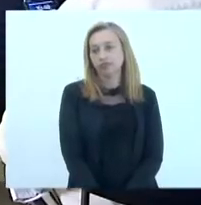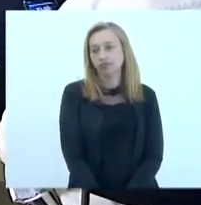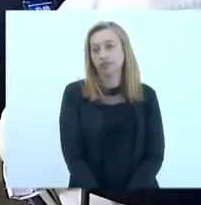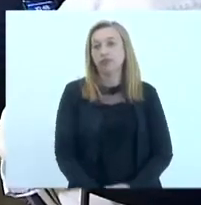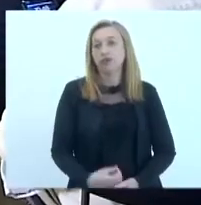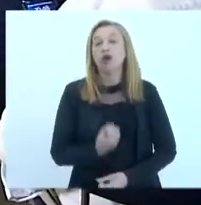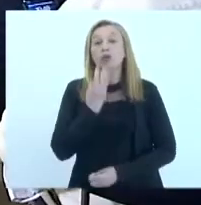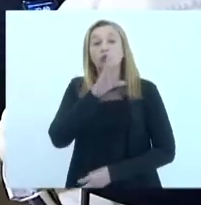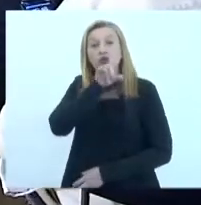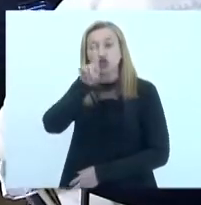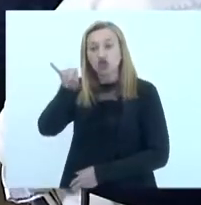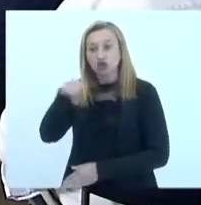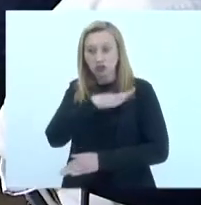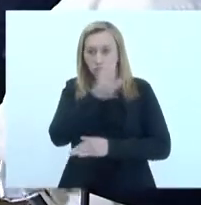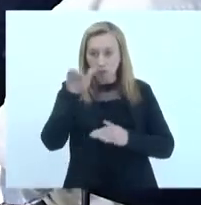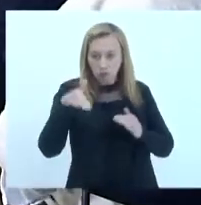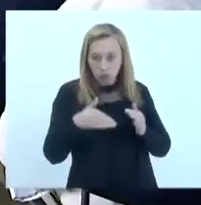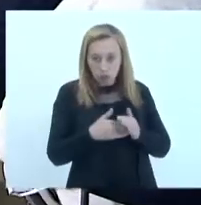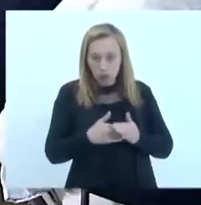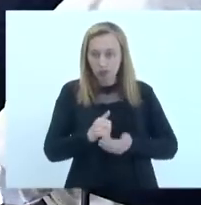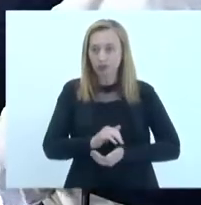Um bom dia a todos.